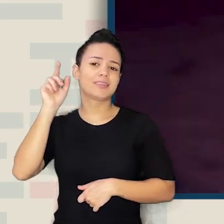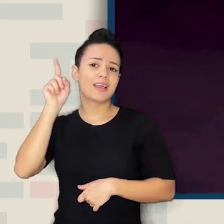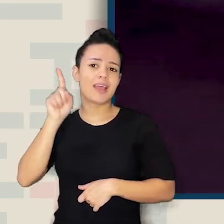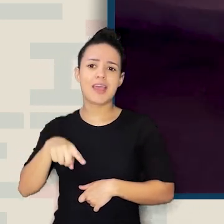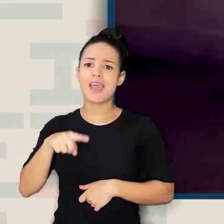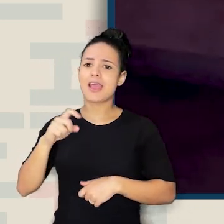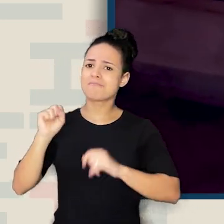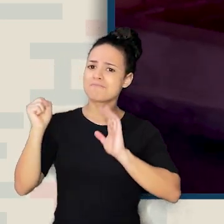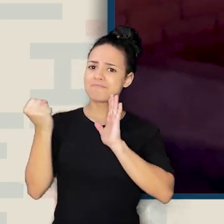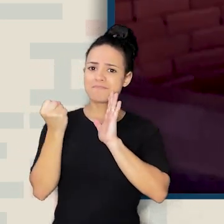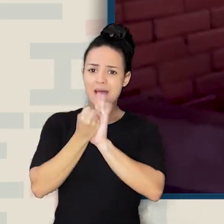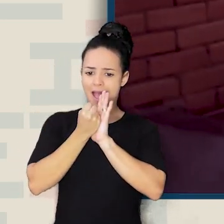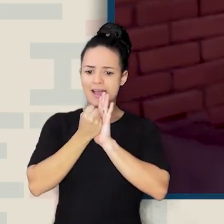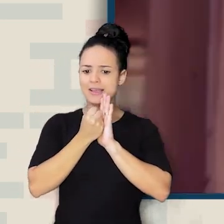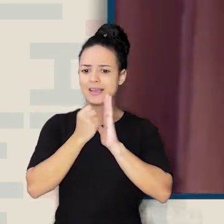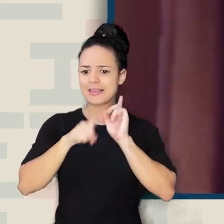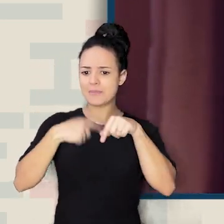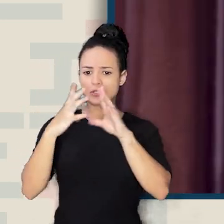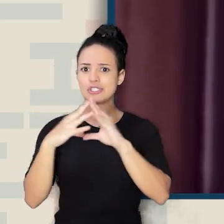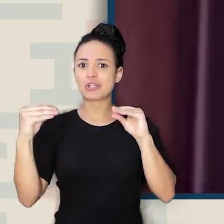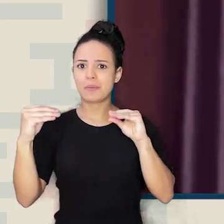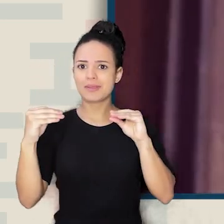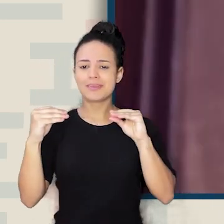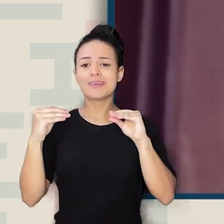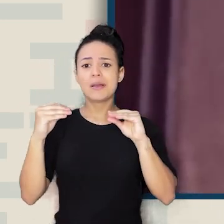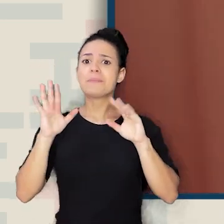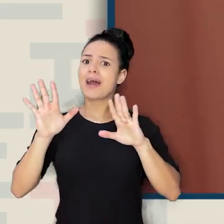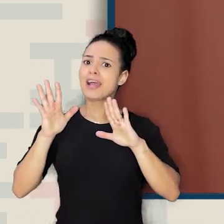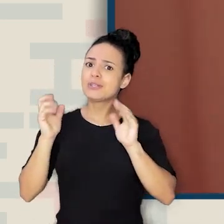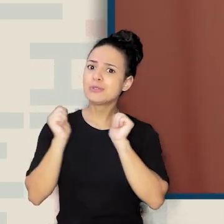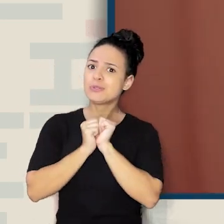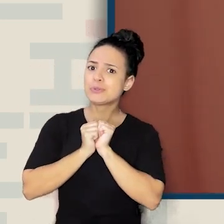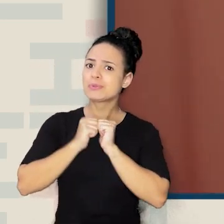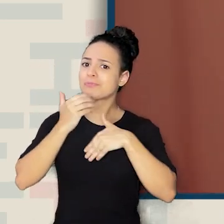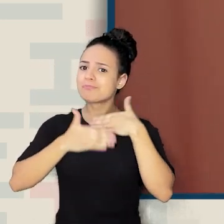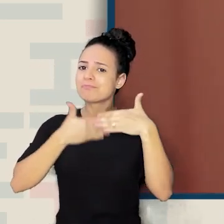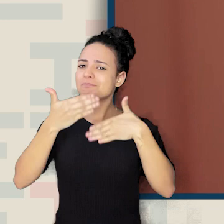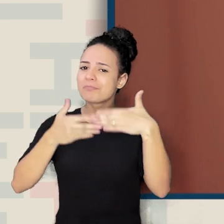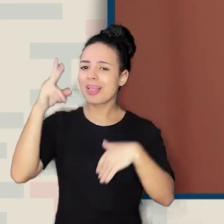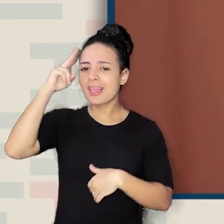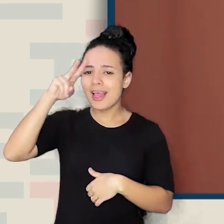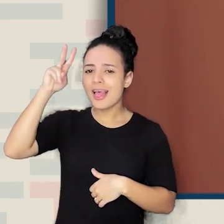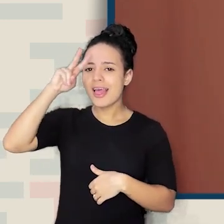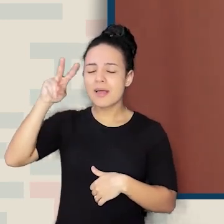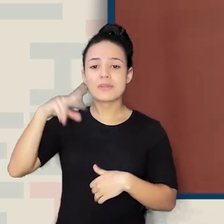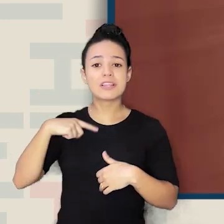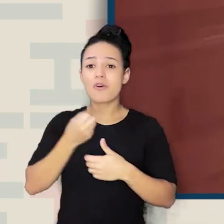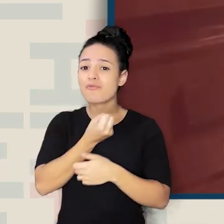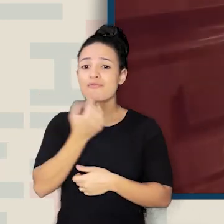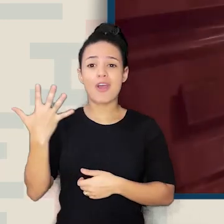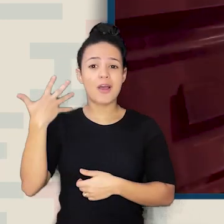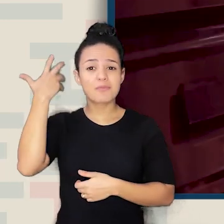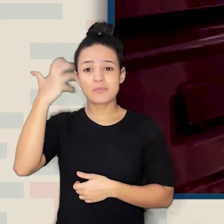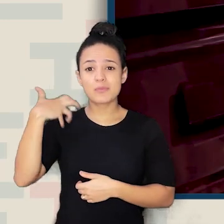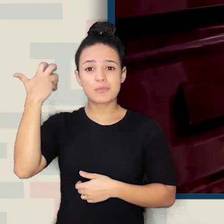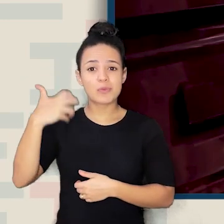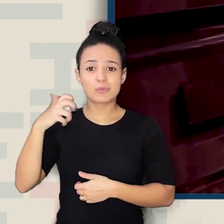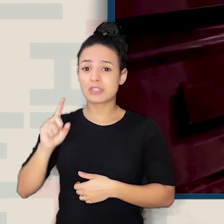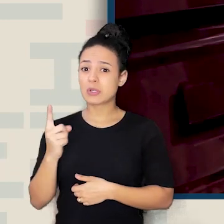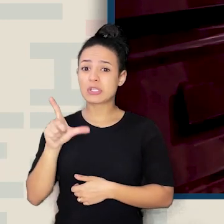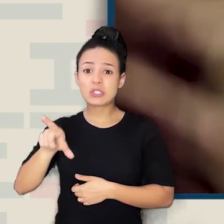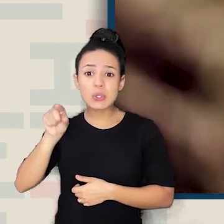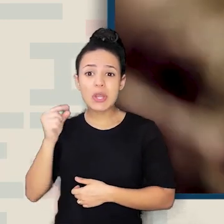vai embora, né? Mas ao mesmo tempo ela vai junto com algumas lembranças, assim. Então são várias músicas, eu não sei especificar uma, assim,